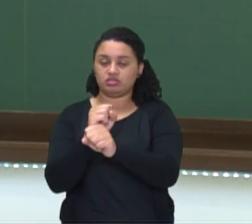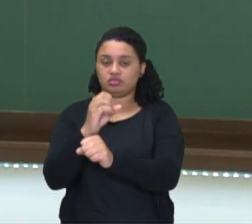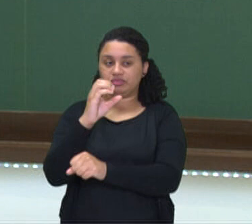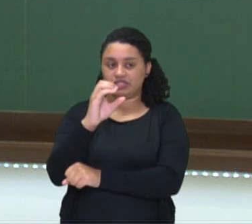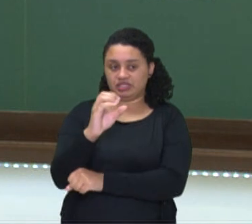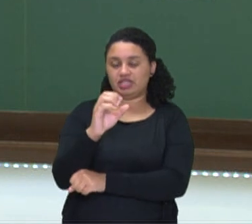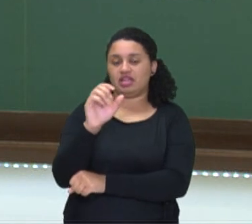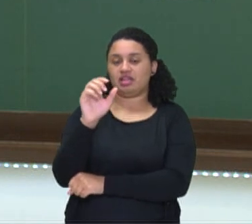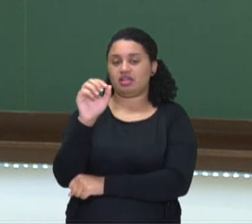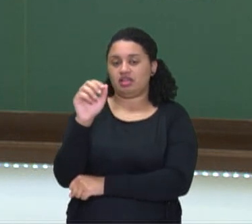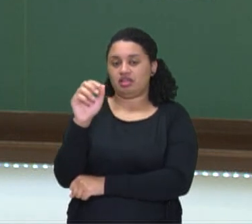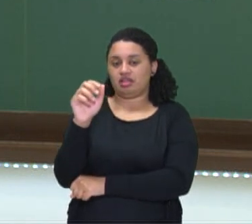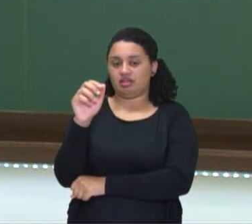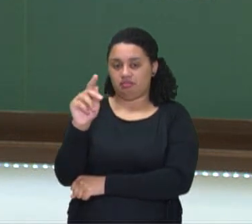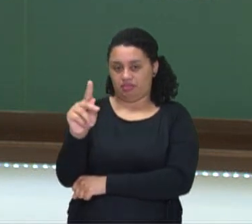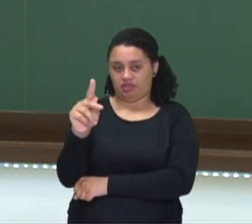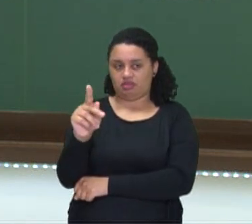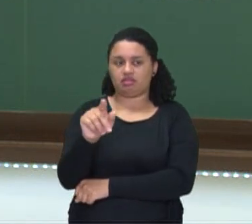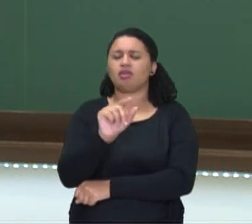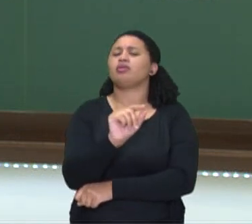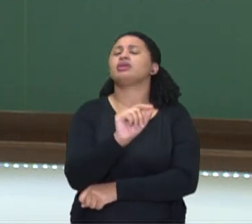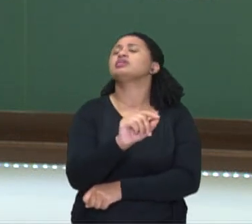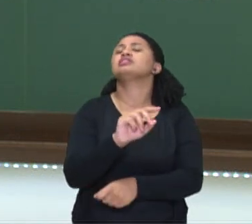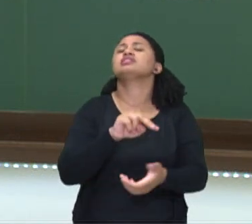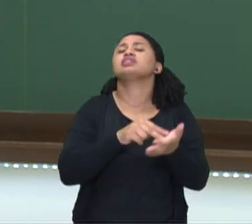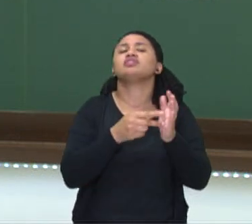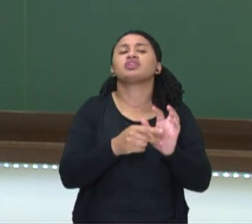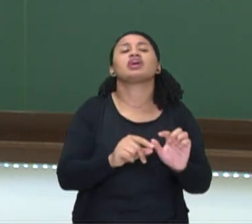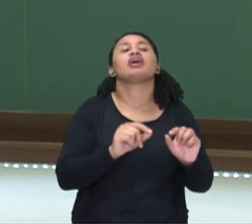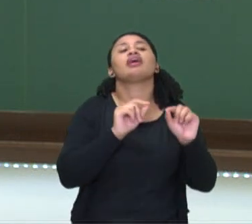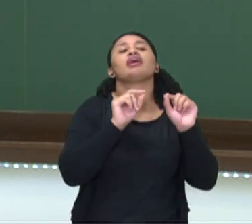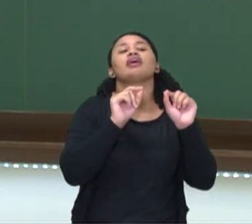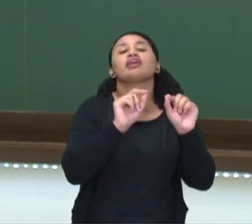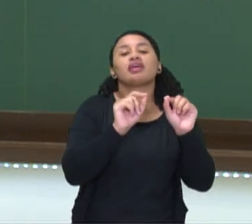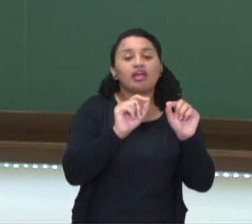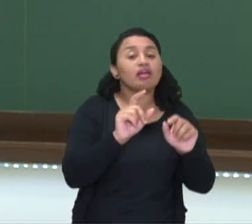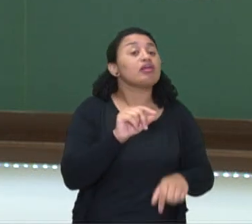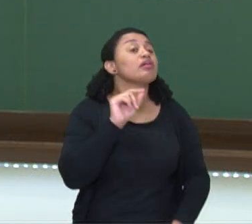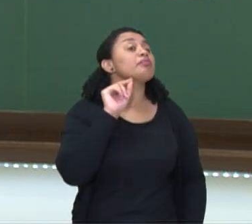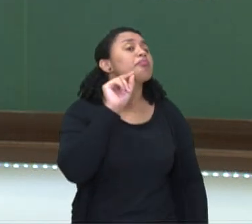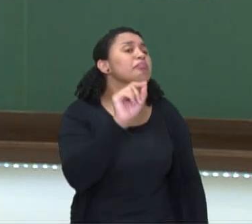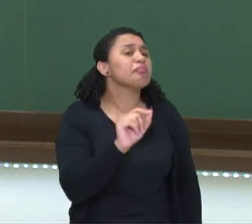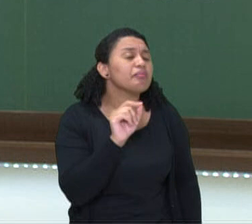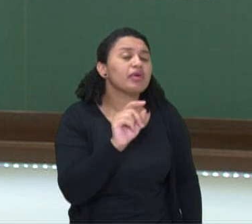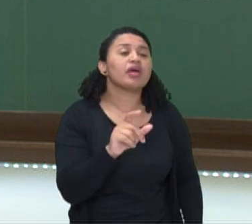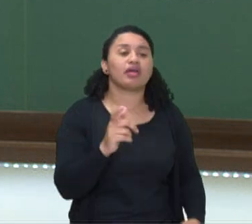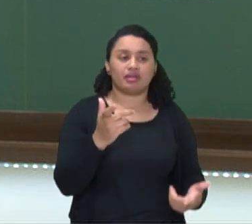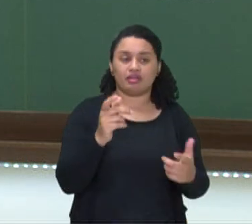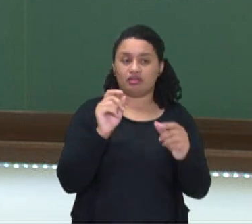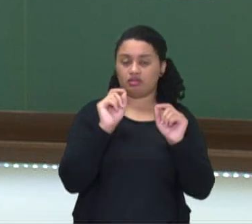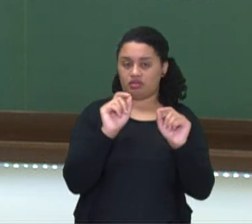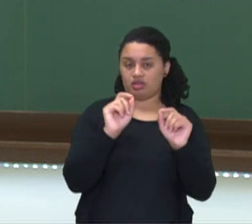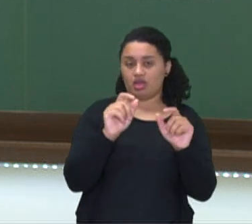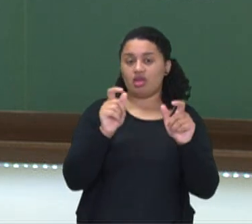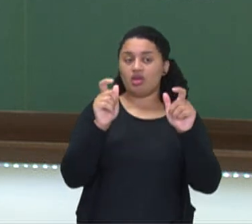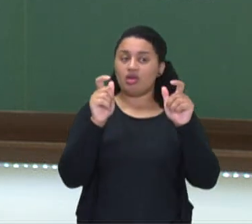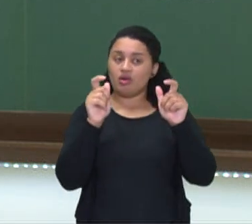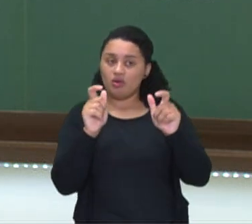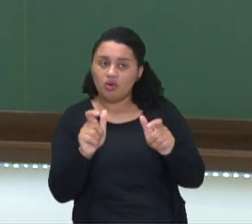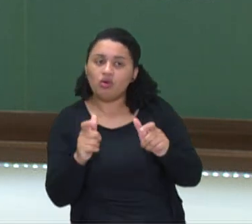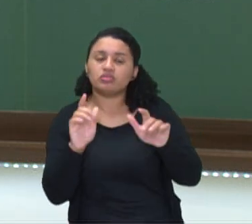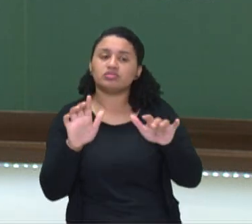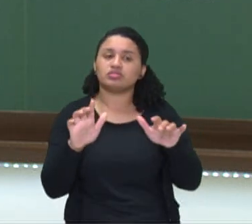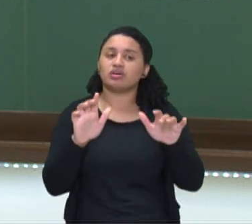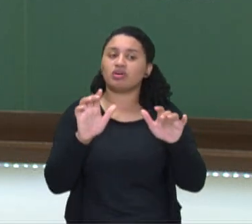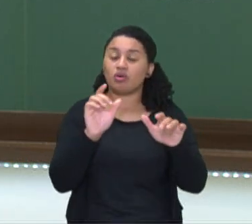né? Quem, quando, o que, como, porquê e para quê esse fato ou esse tema está